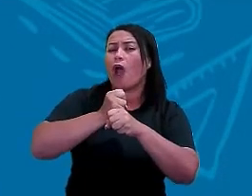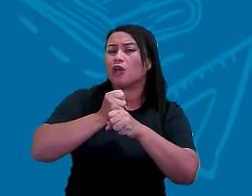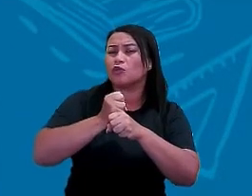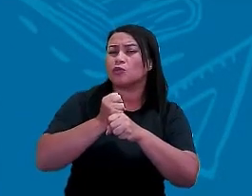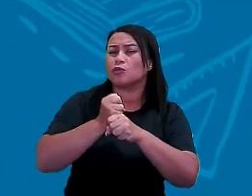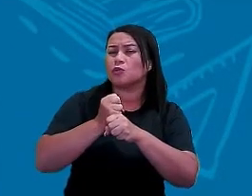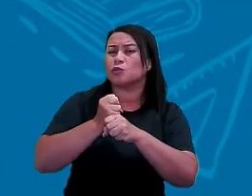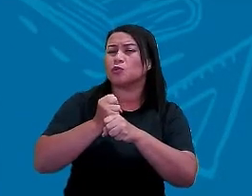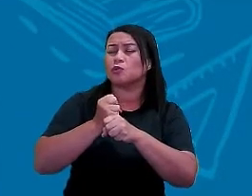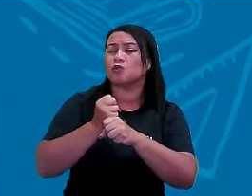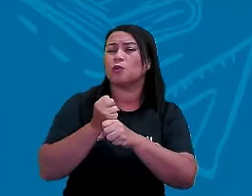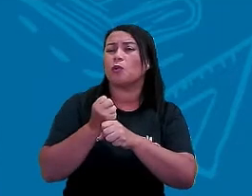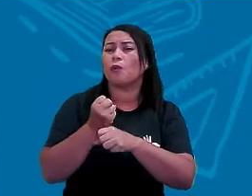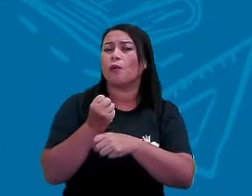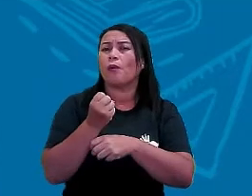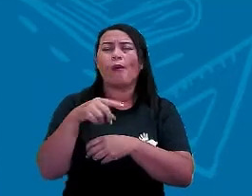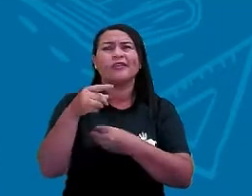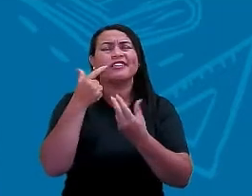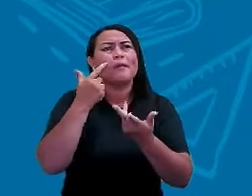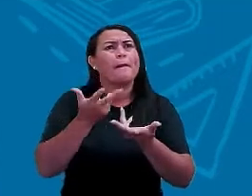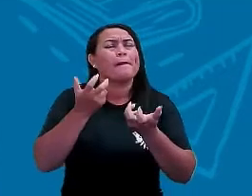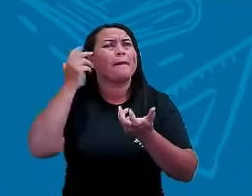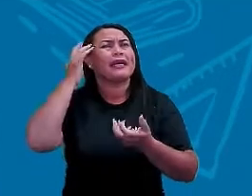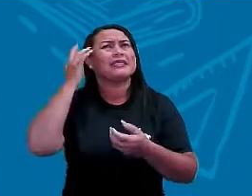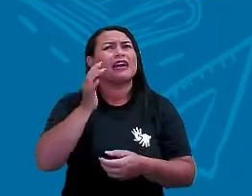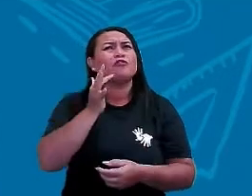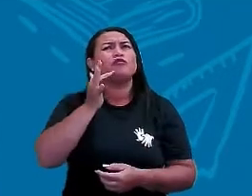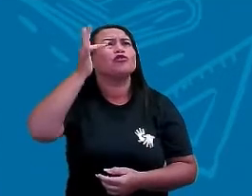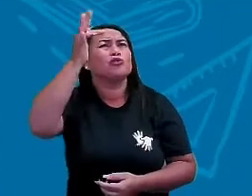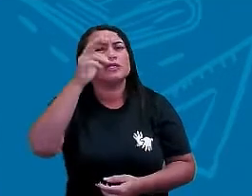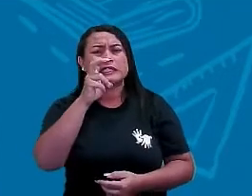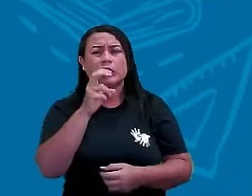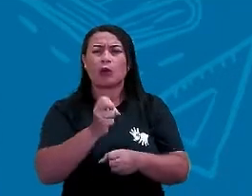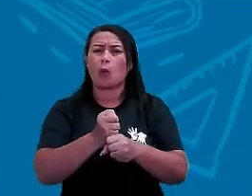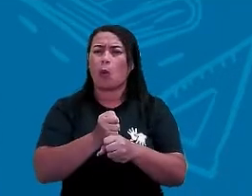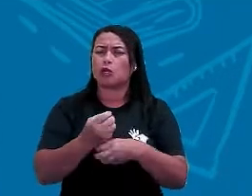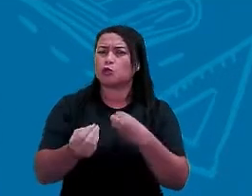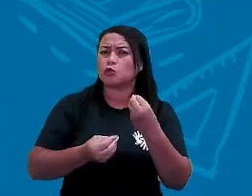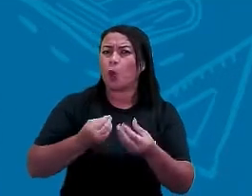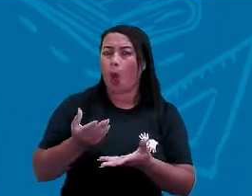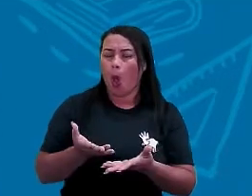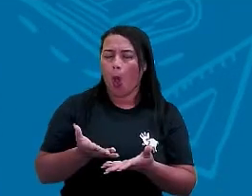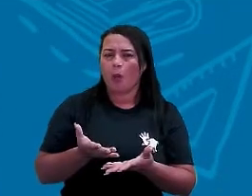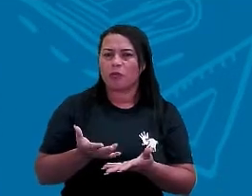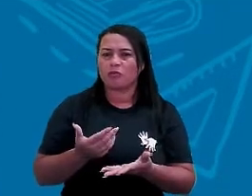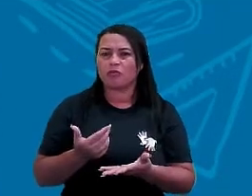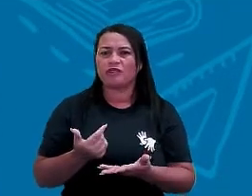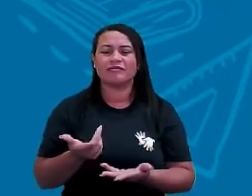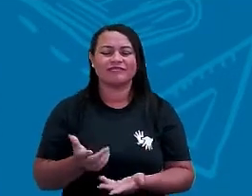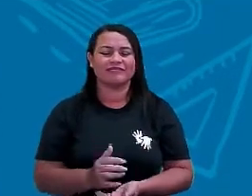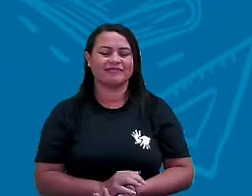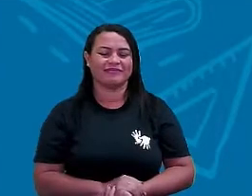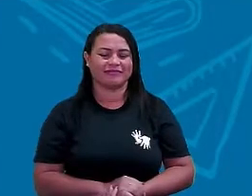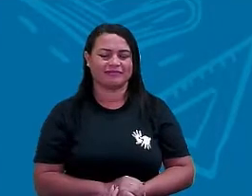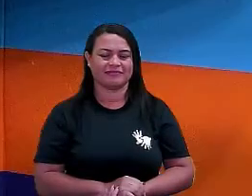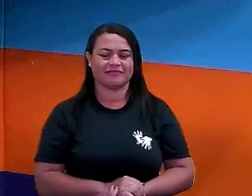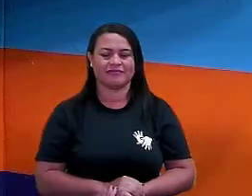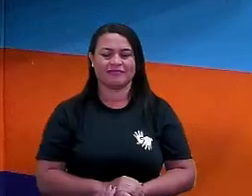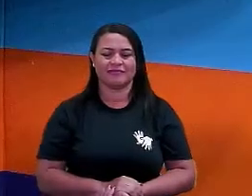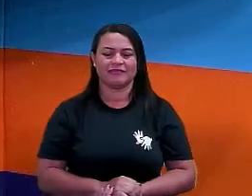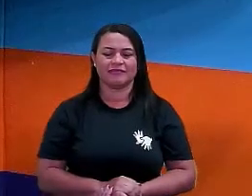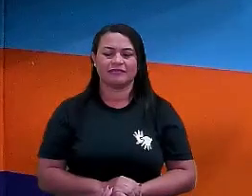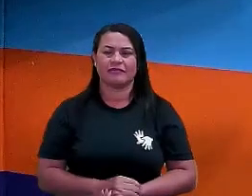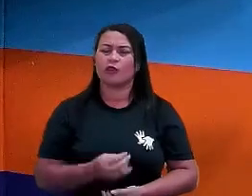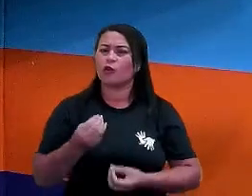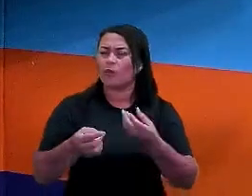Como você estará? Como você se vê daqui a 5 anos? A tradução, na verdade, é Where do you see yourself in 5 years?